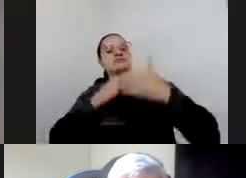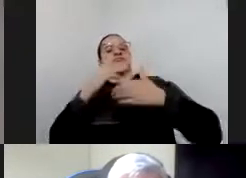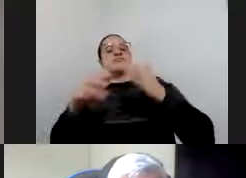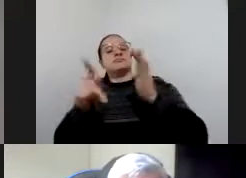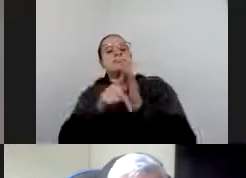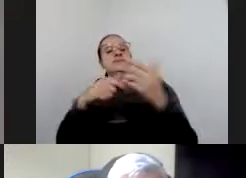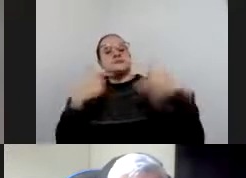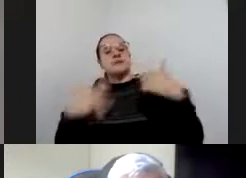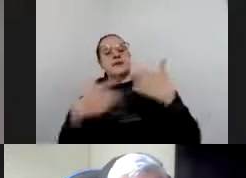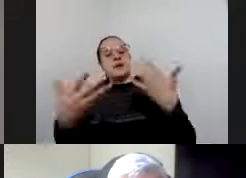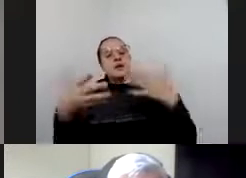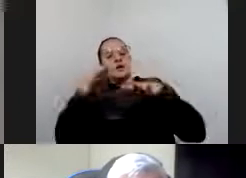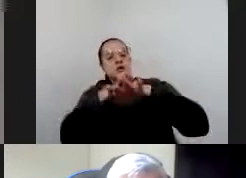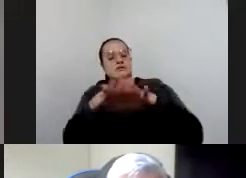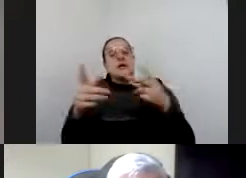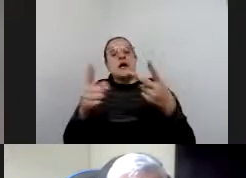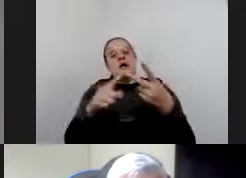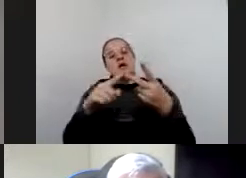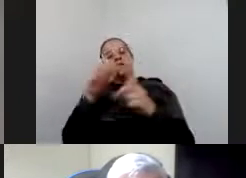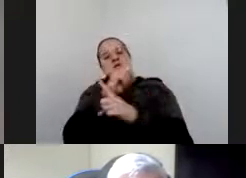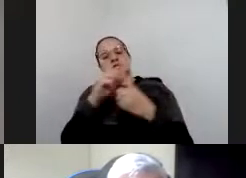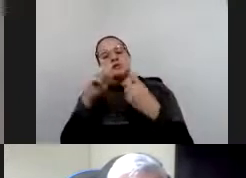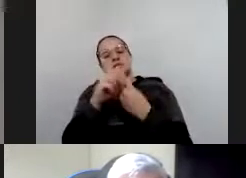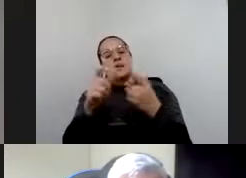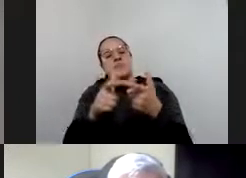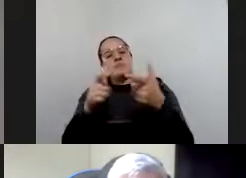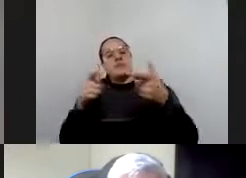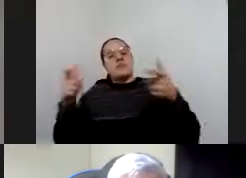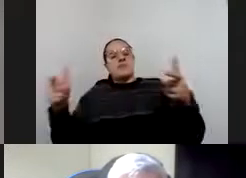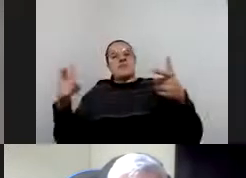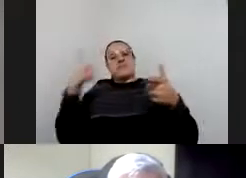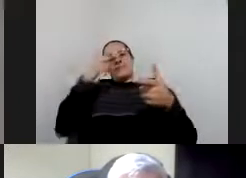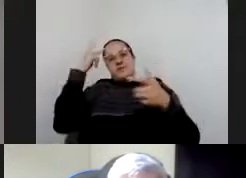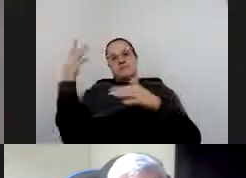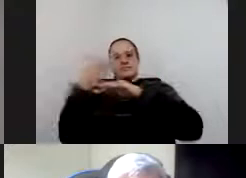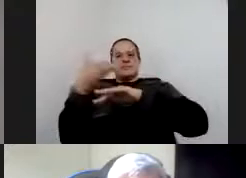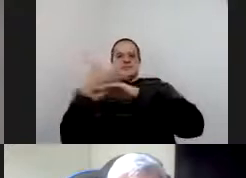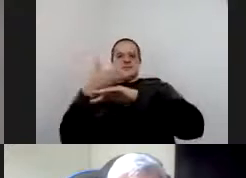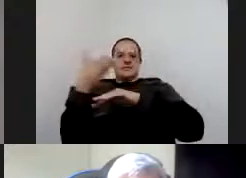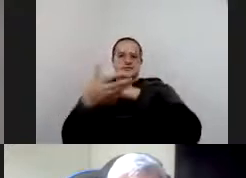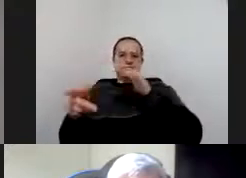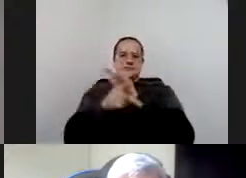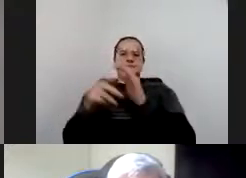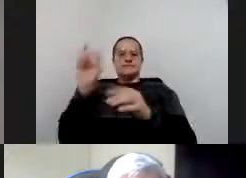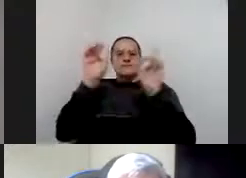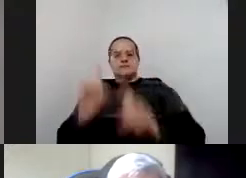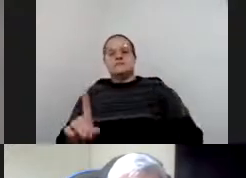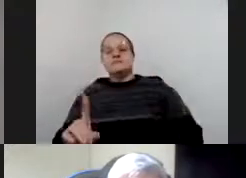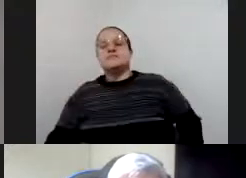e no processo de inclusão social mais amplo das pessoas com deficiência. Nós nos